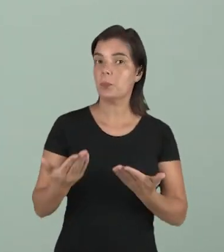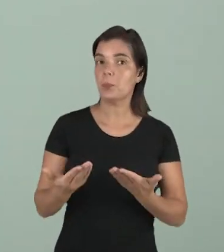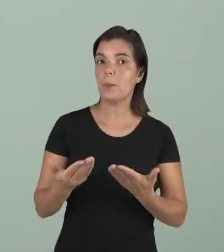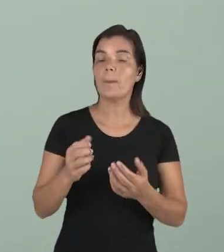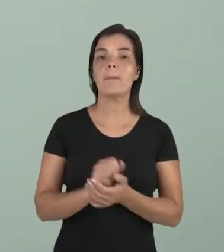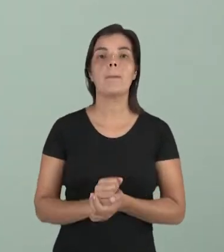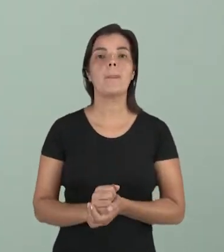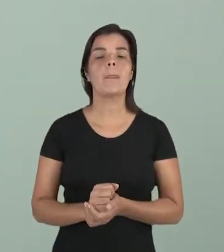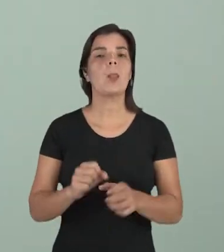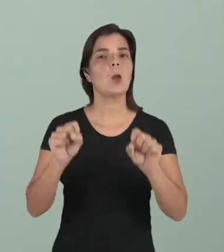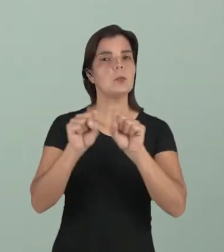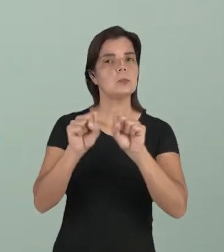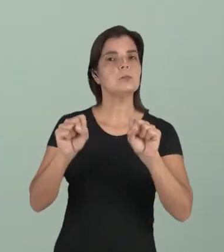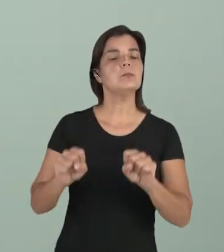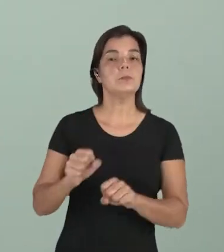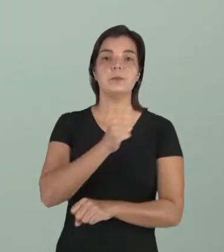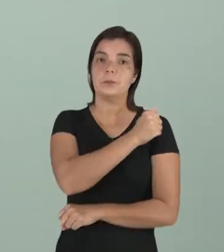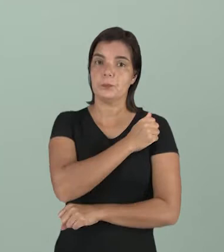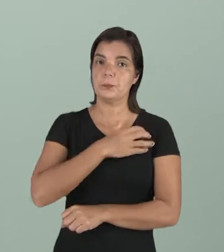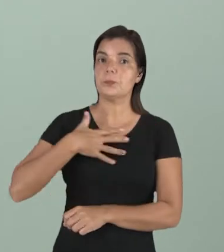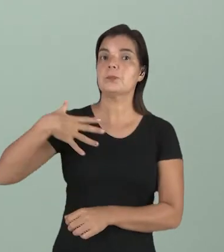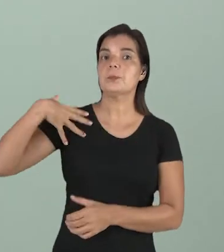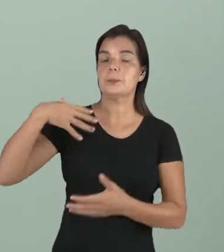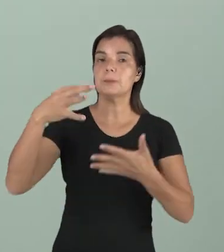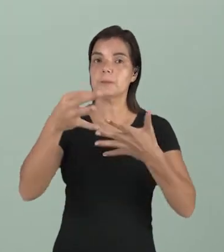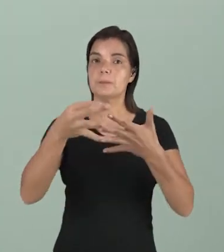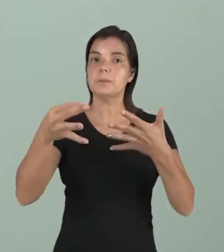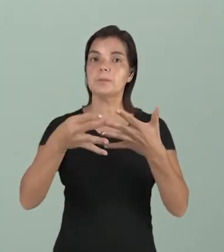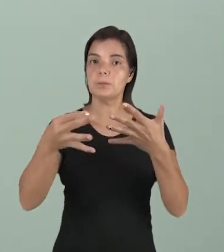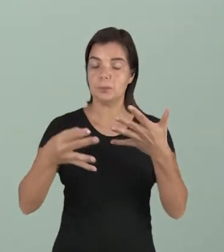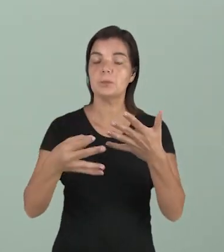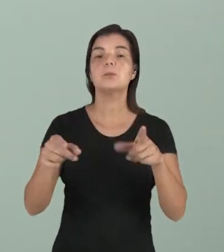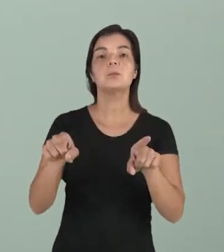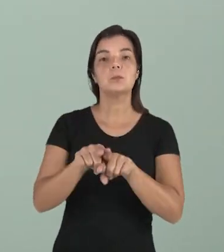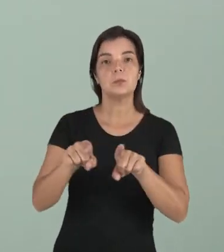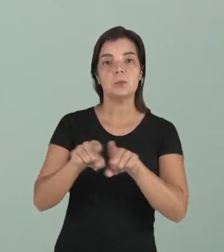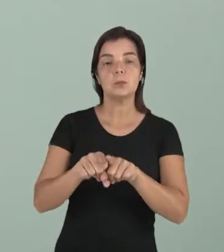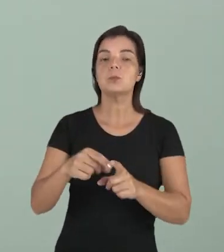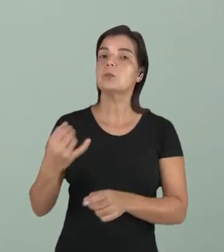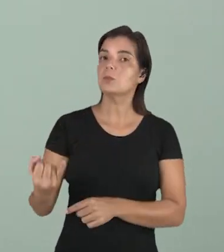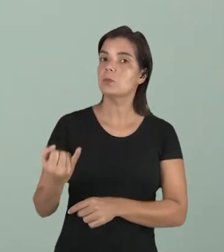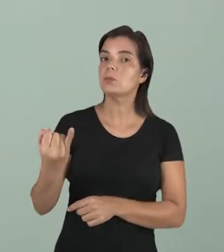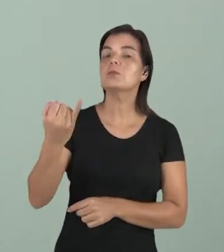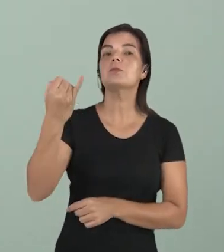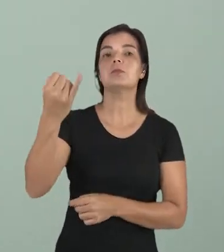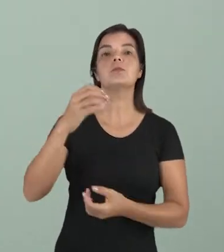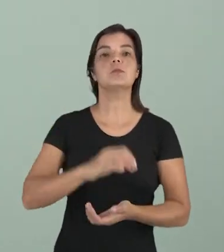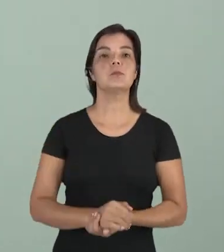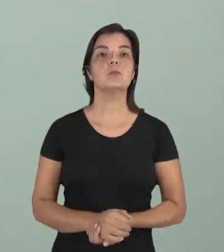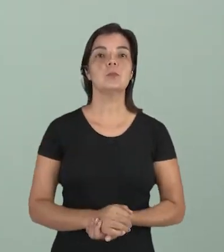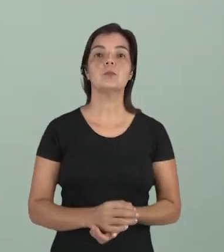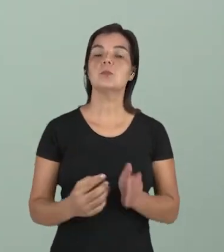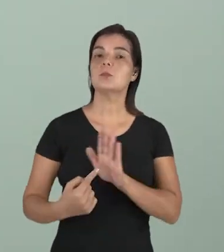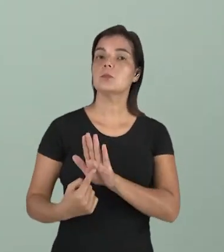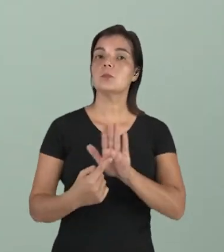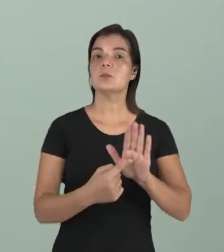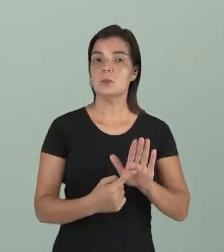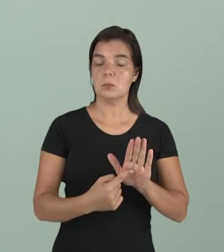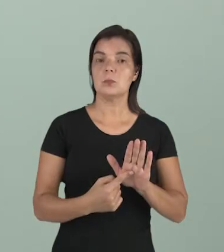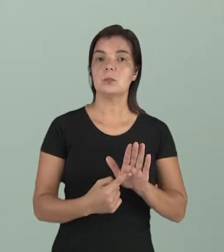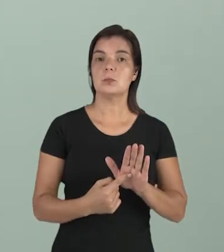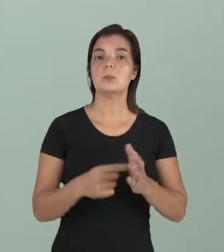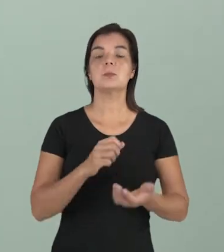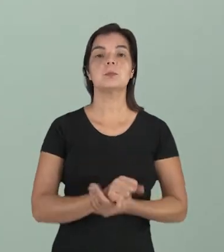grande sistema aristotélico de classificação, né, a sua ciência que foi ainda primordial, foi mostrar